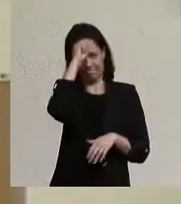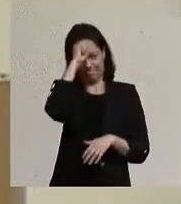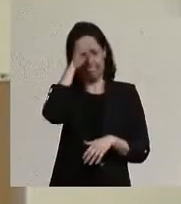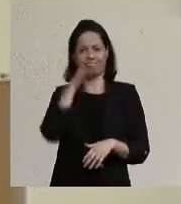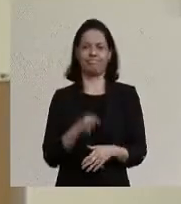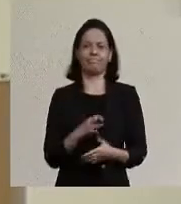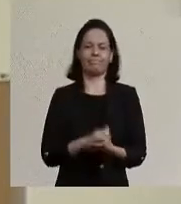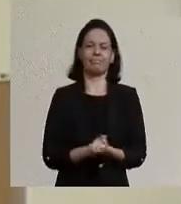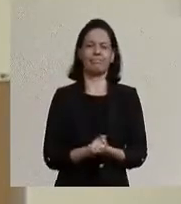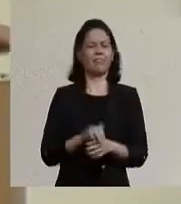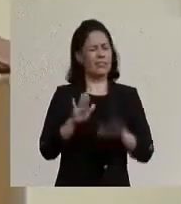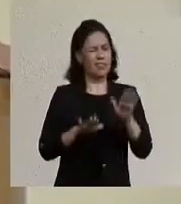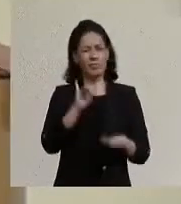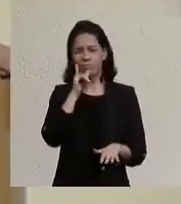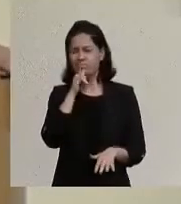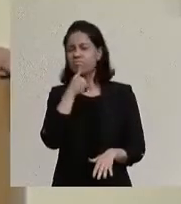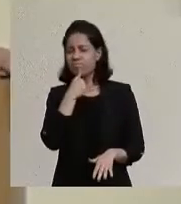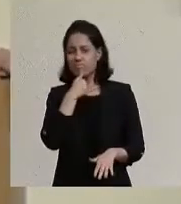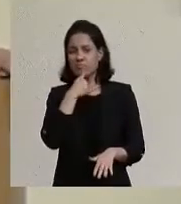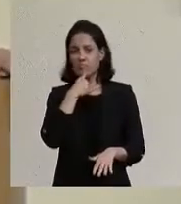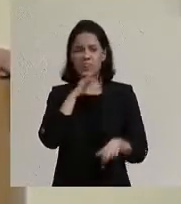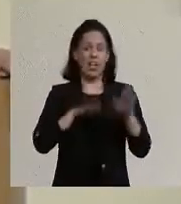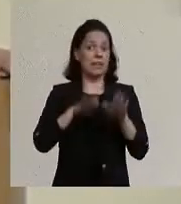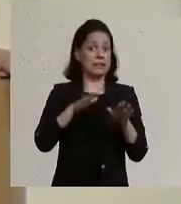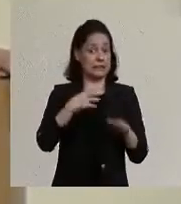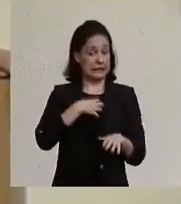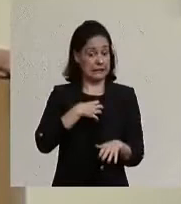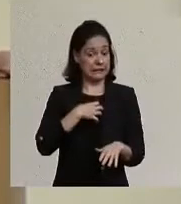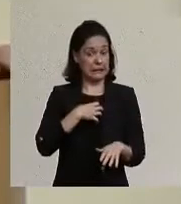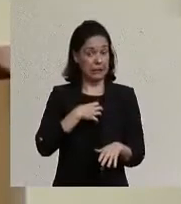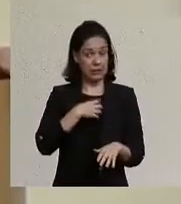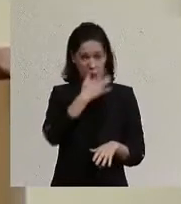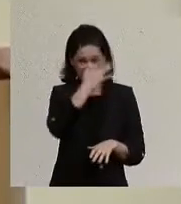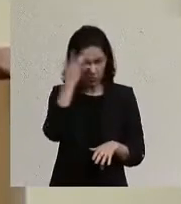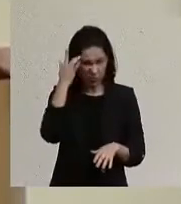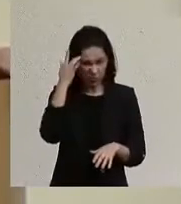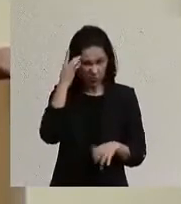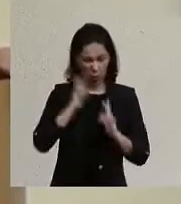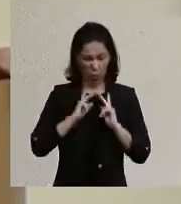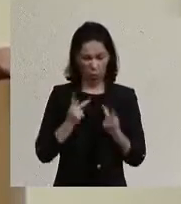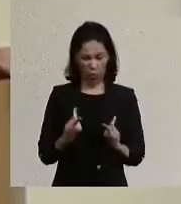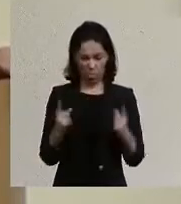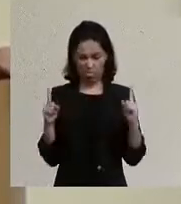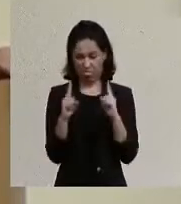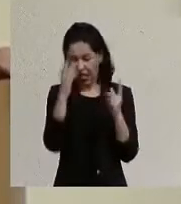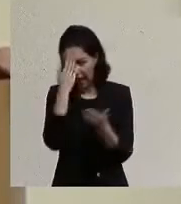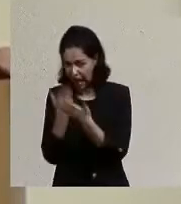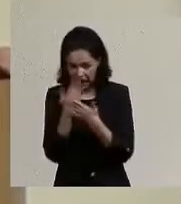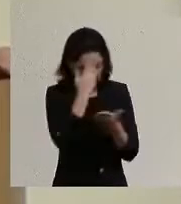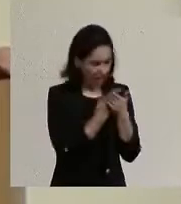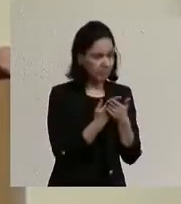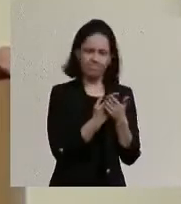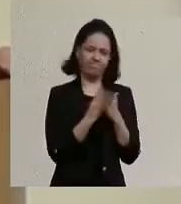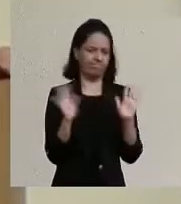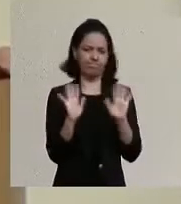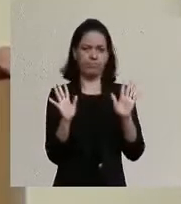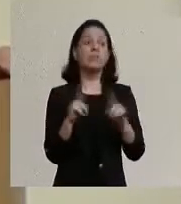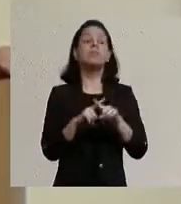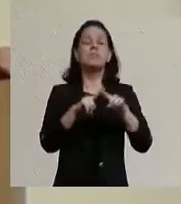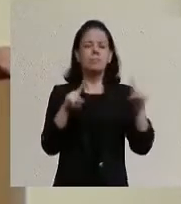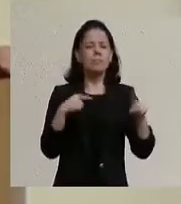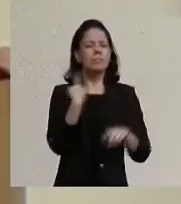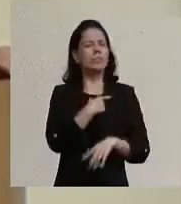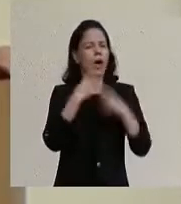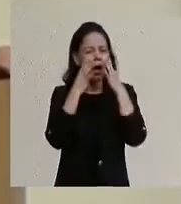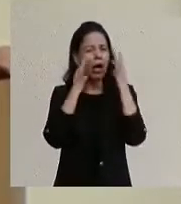é como dizem né é maldito do homem que confia no outro homem infelizmente é isso mas é tempo da gente